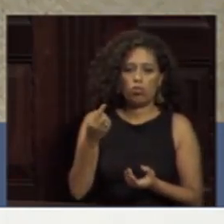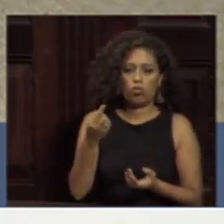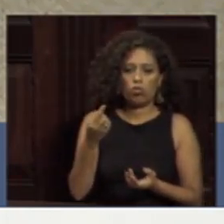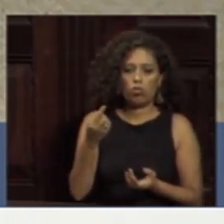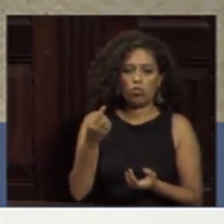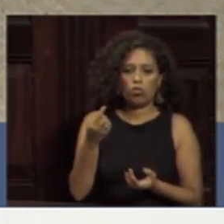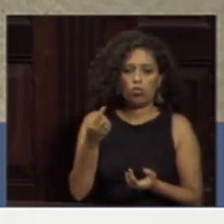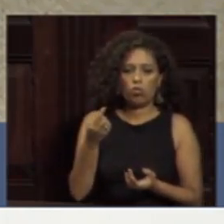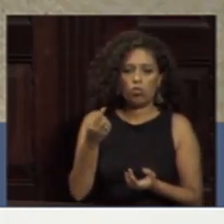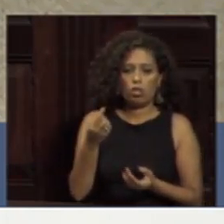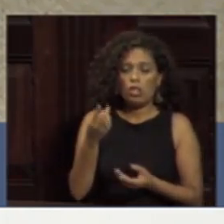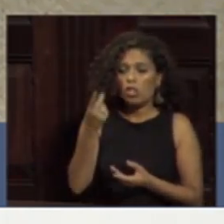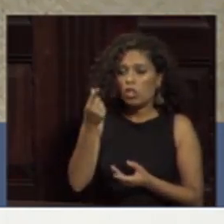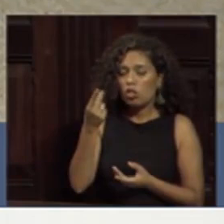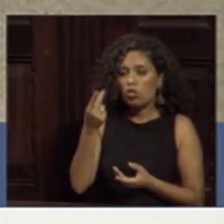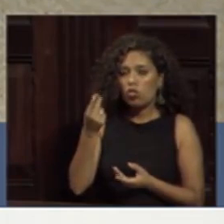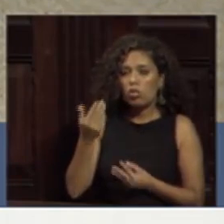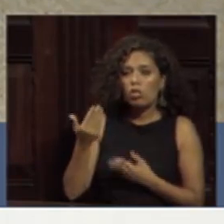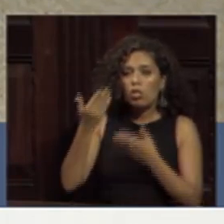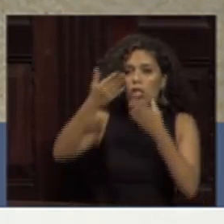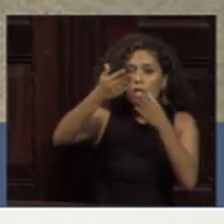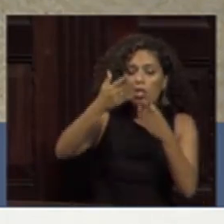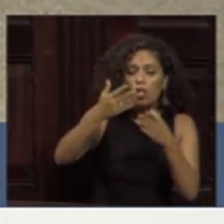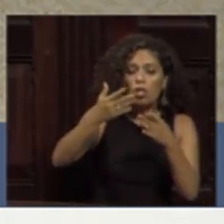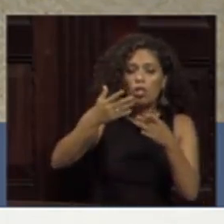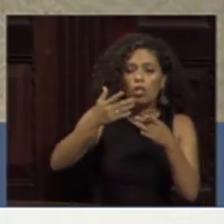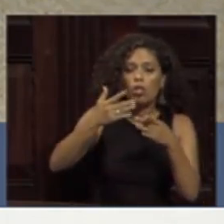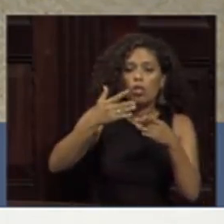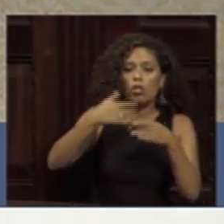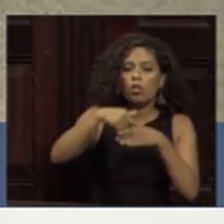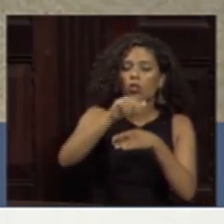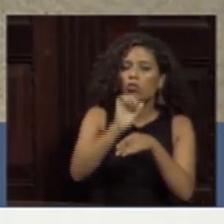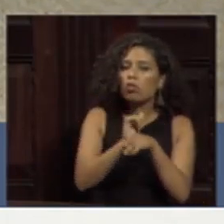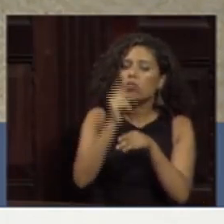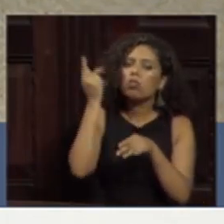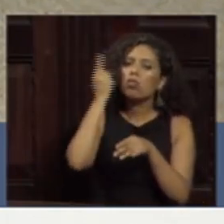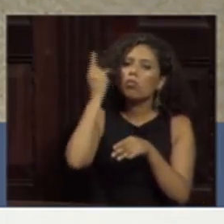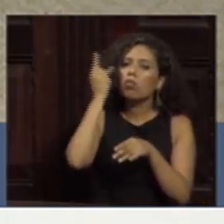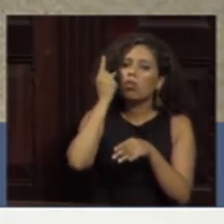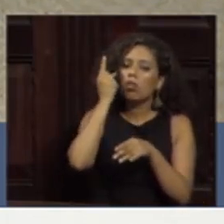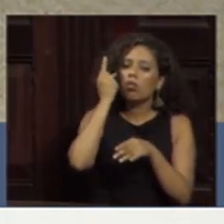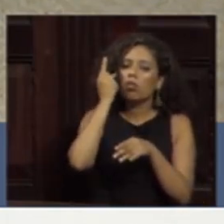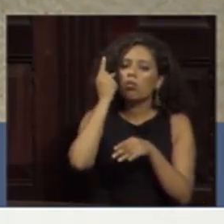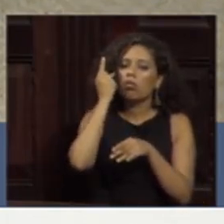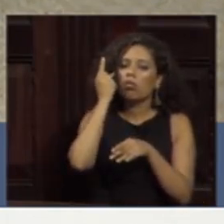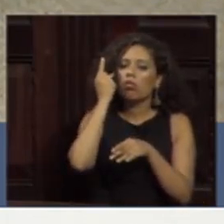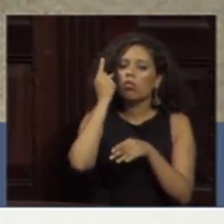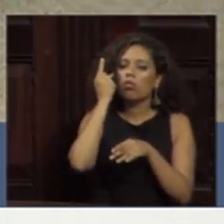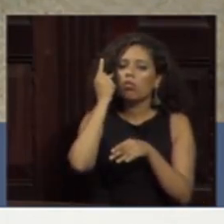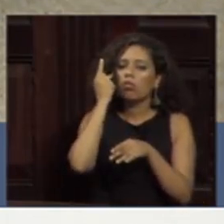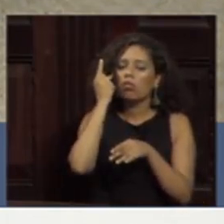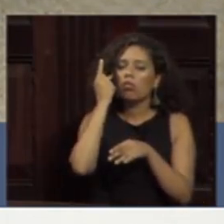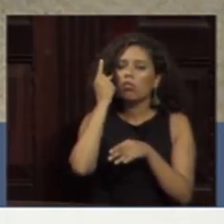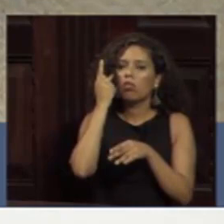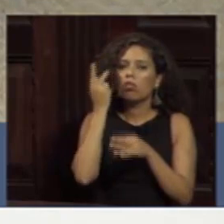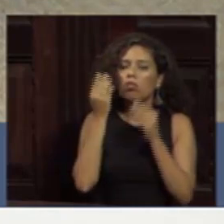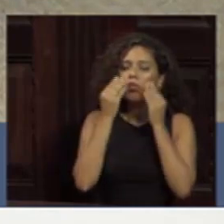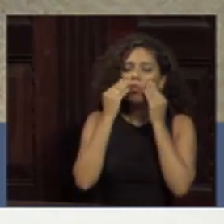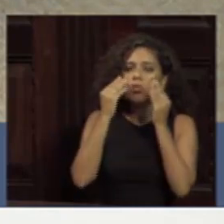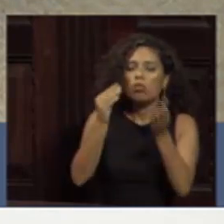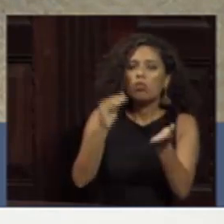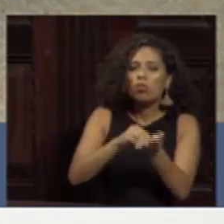não recolheremos ICMS. Deputado Carlos Mink, eu quero que ele ouça. E